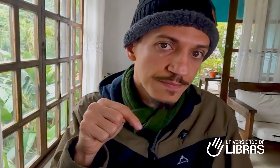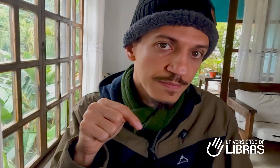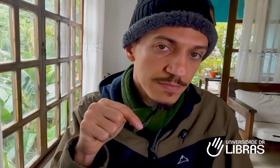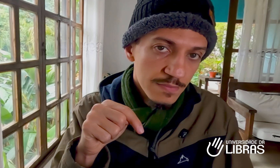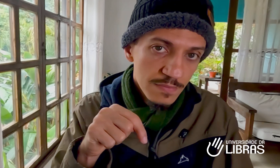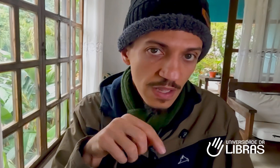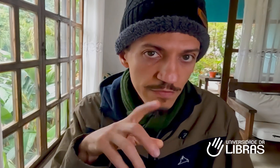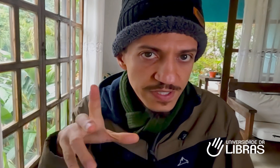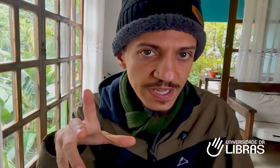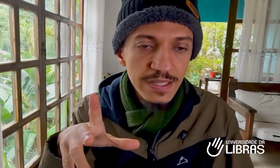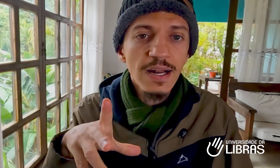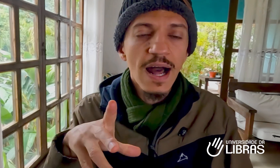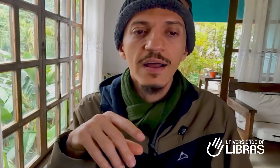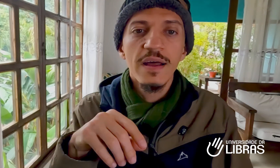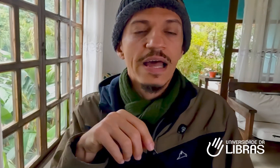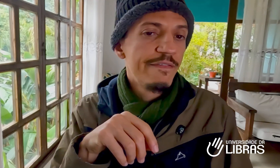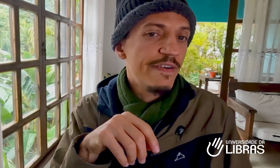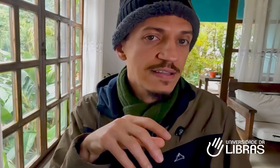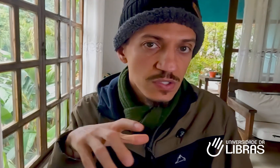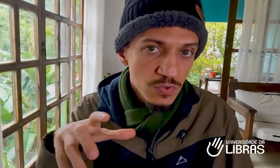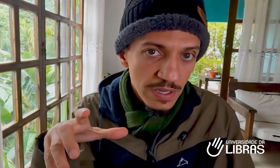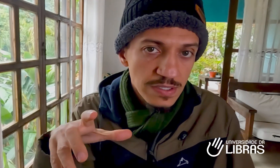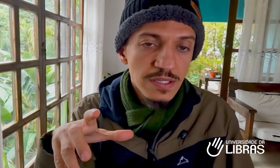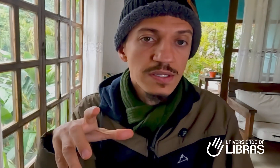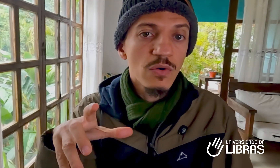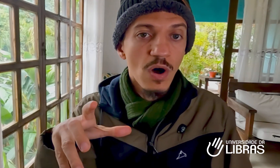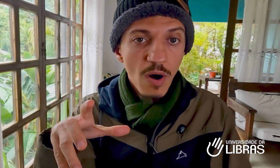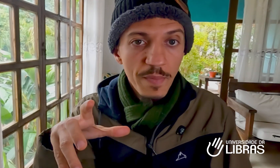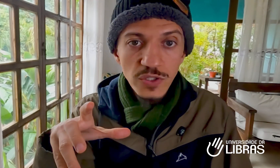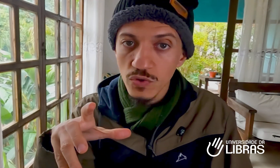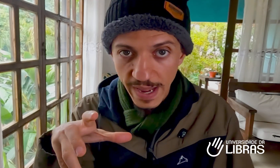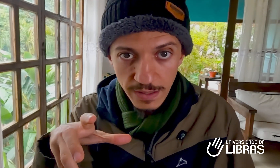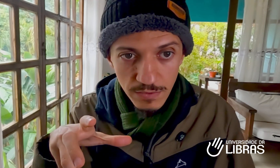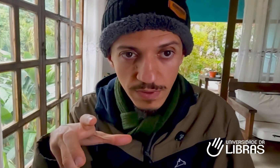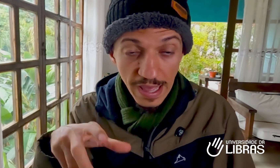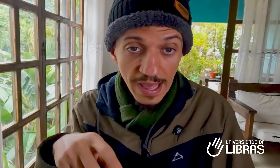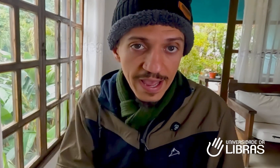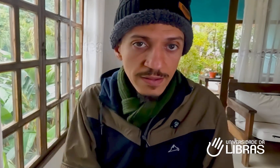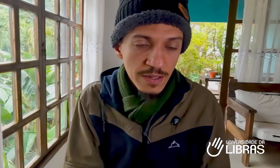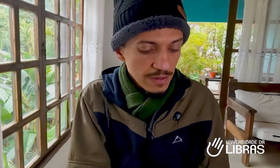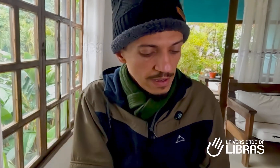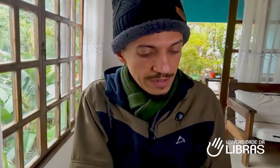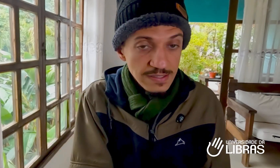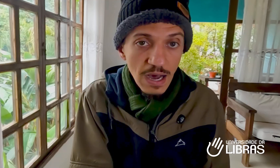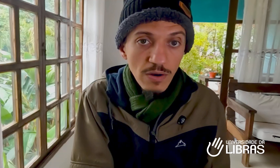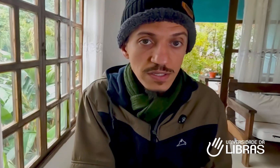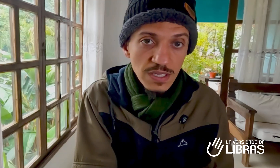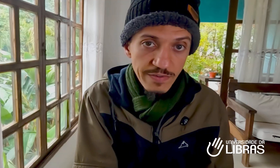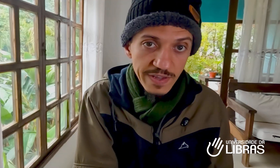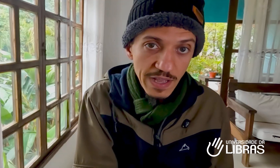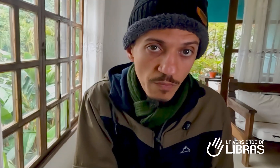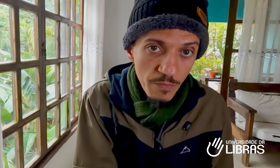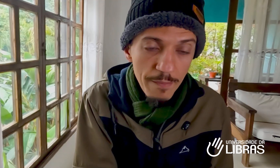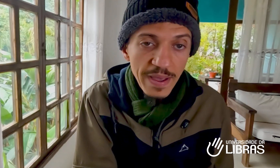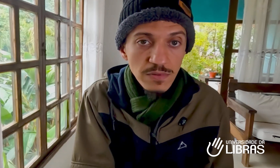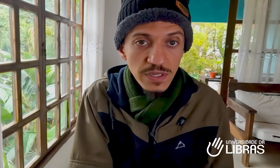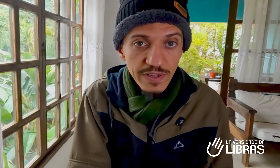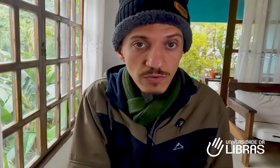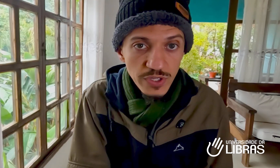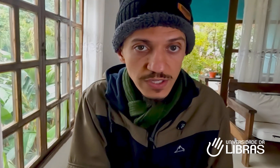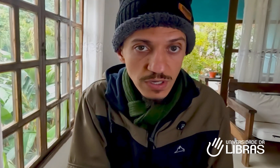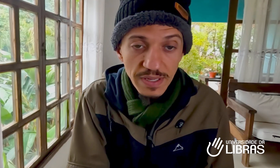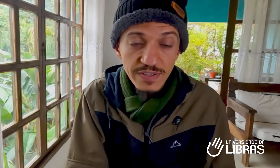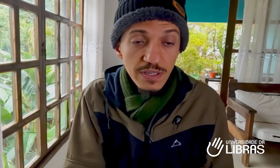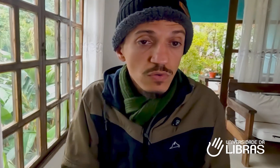link, você entra lá, faz a sua inscrição normalmente no método, entra nas aulas, você vai ter acompanhamento, você vai